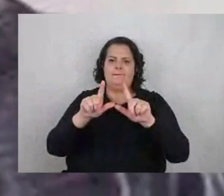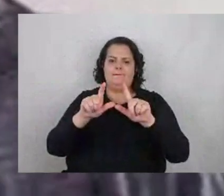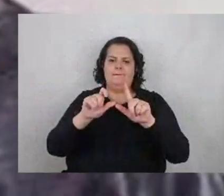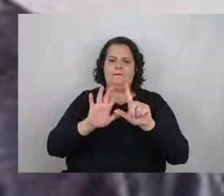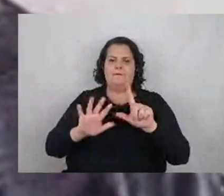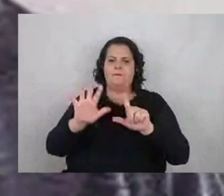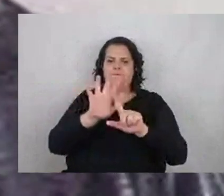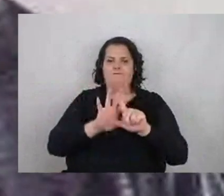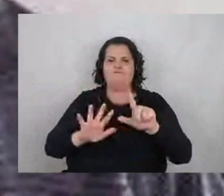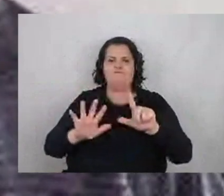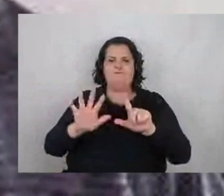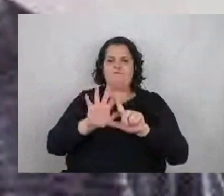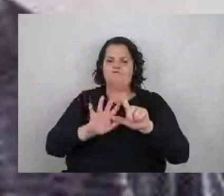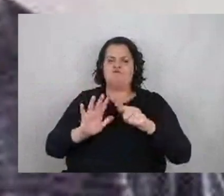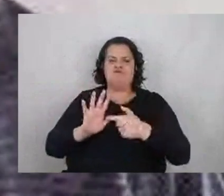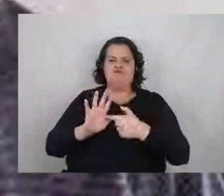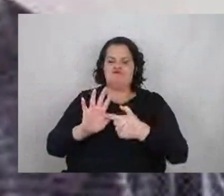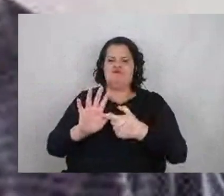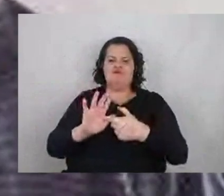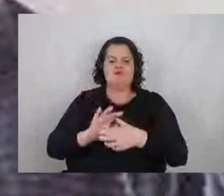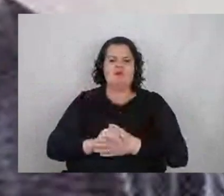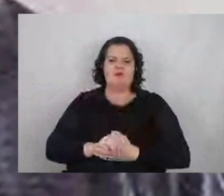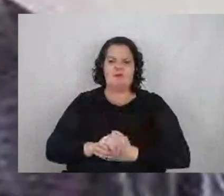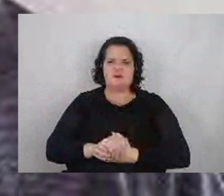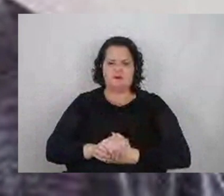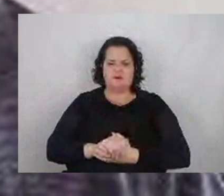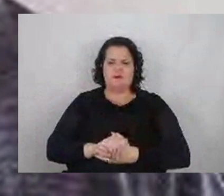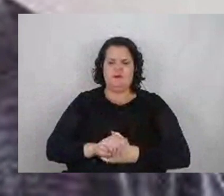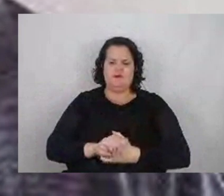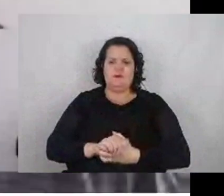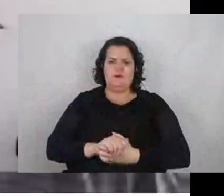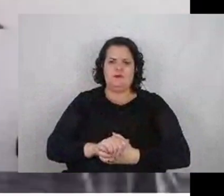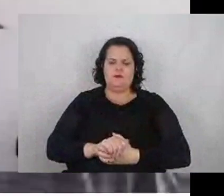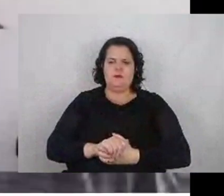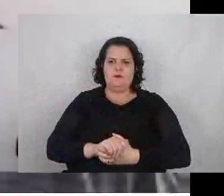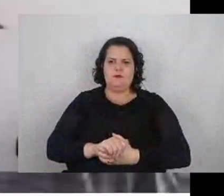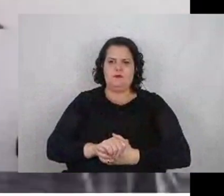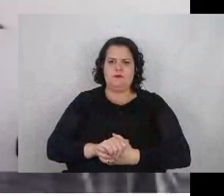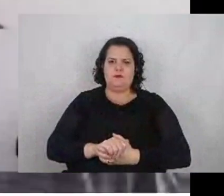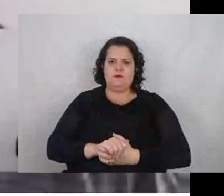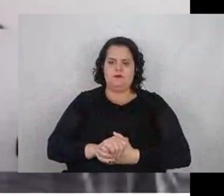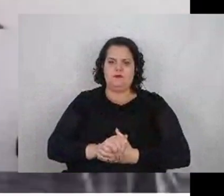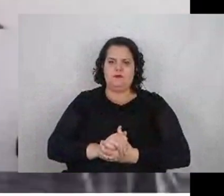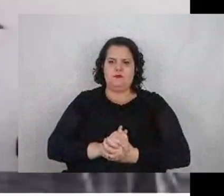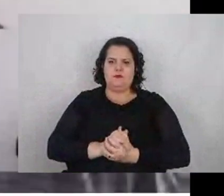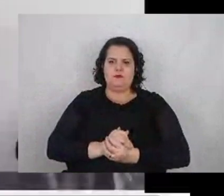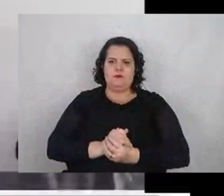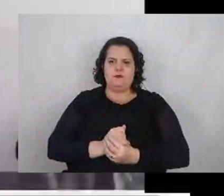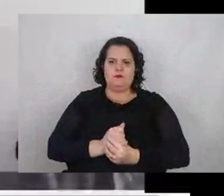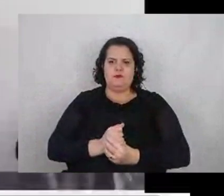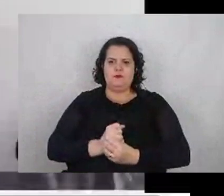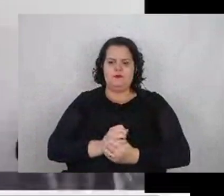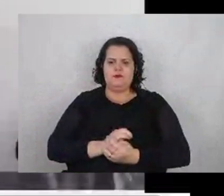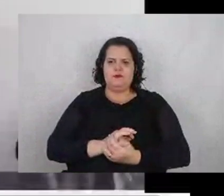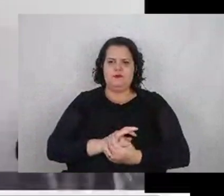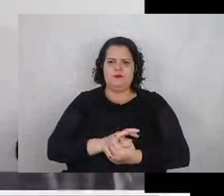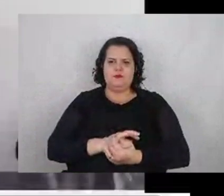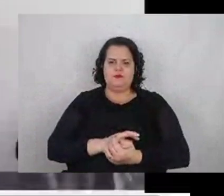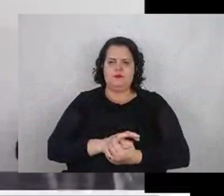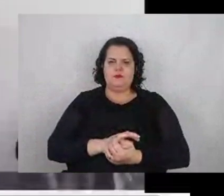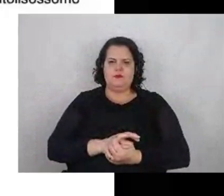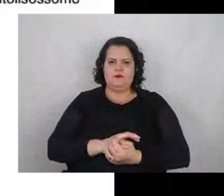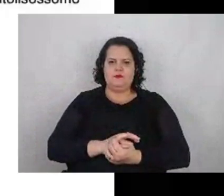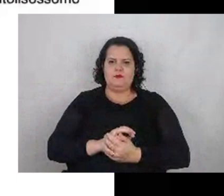Aqui. Foi? Foi?